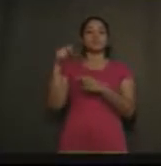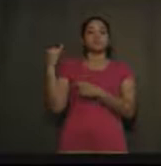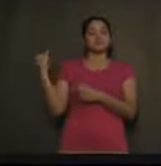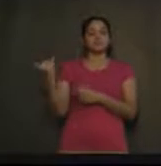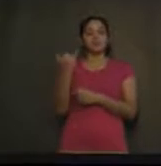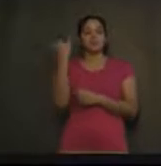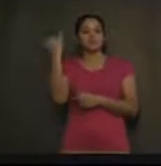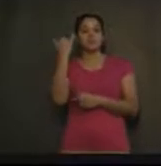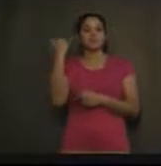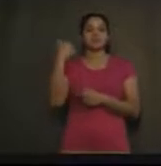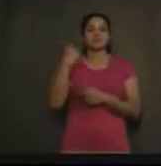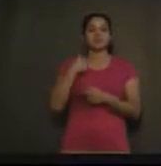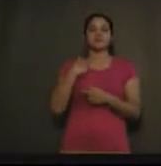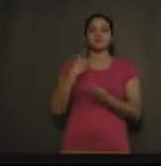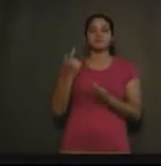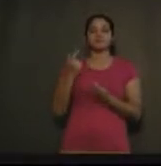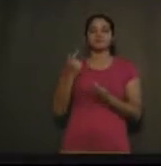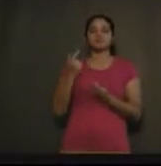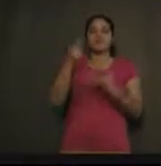está disponível